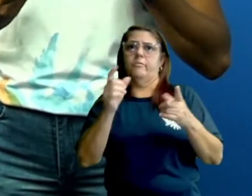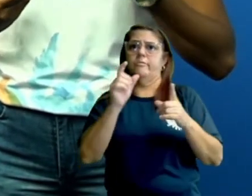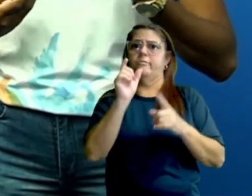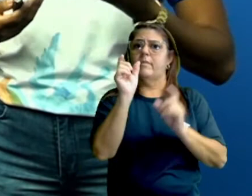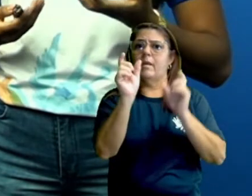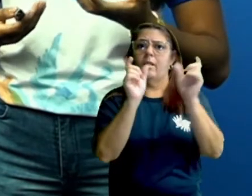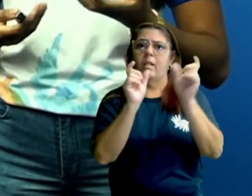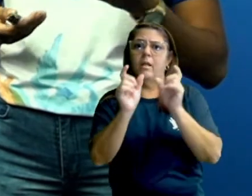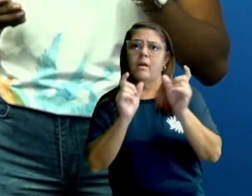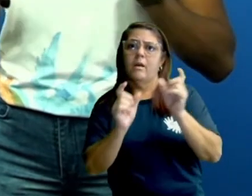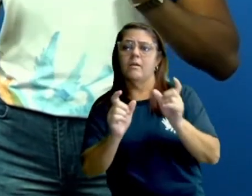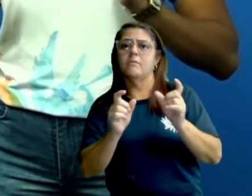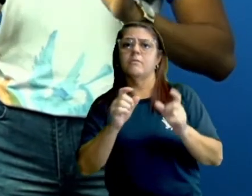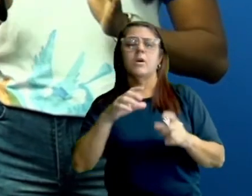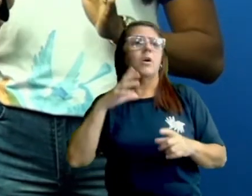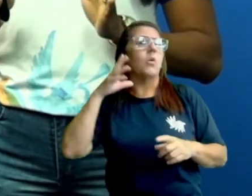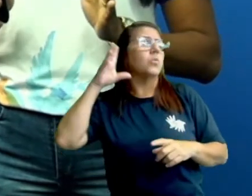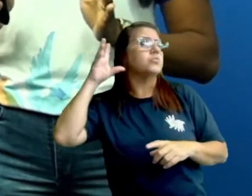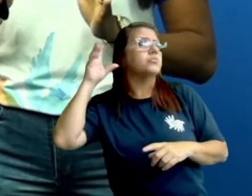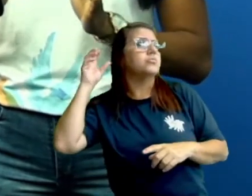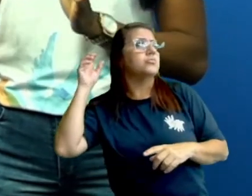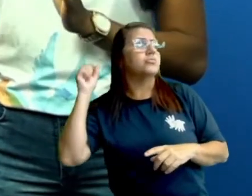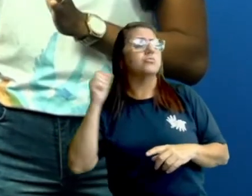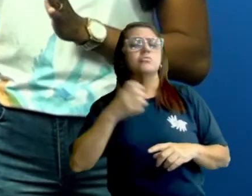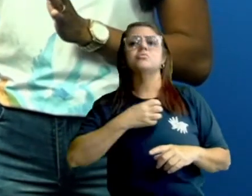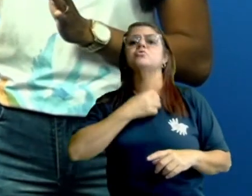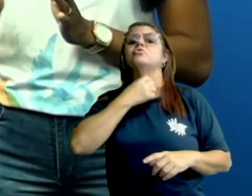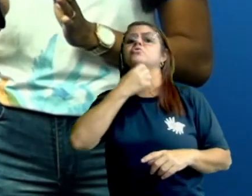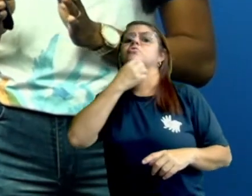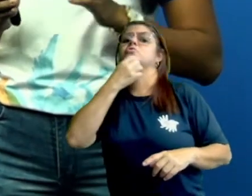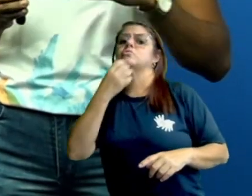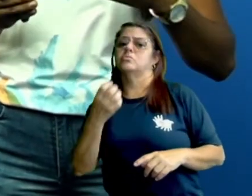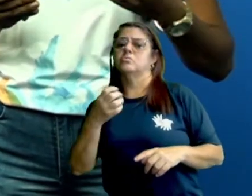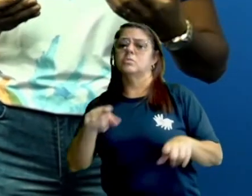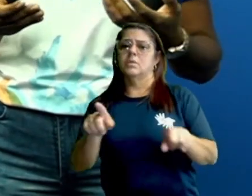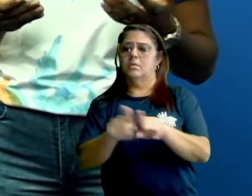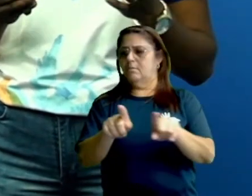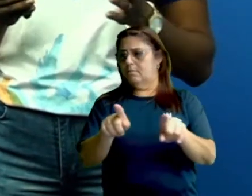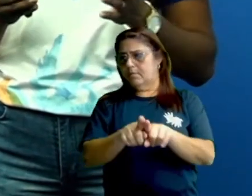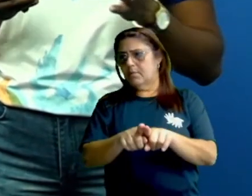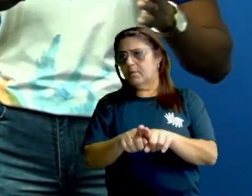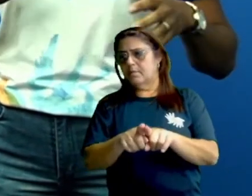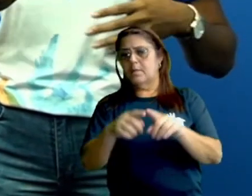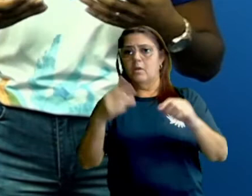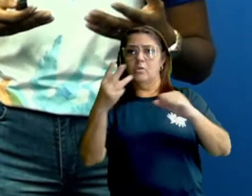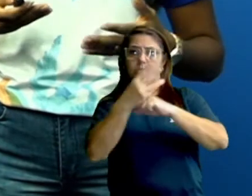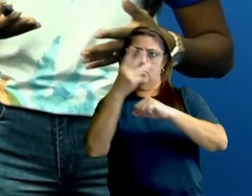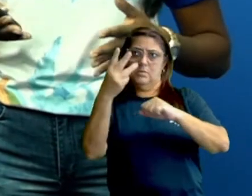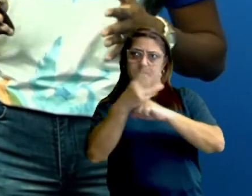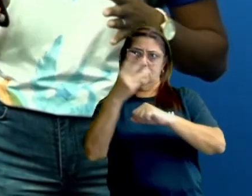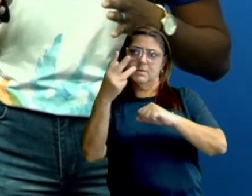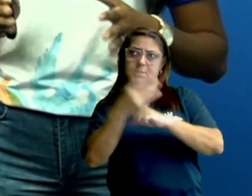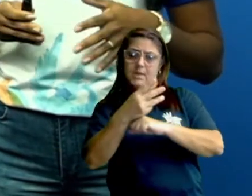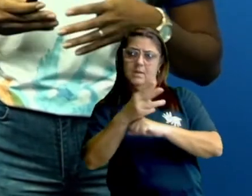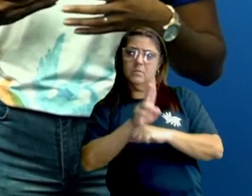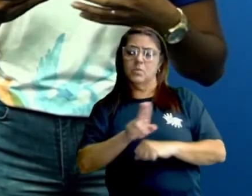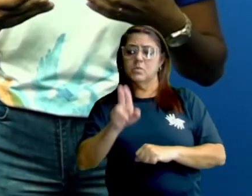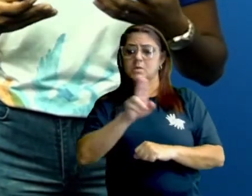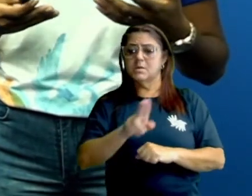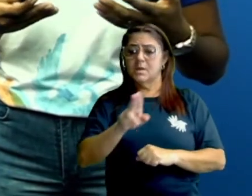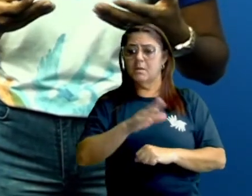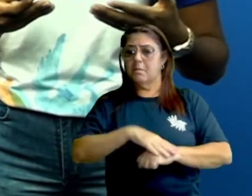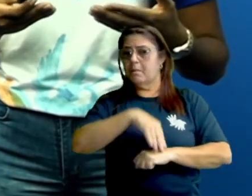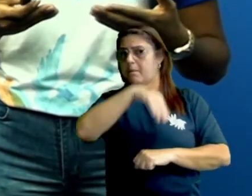o próprio áudio. Às vezes a gente usa muito isso aí, principalmente no WhatsApp, que nós estamos usando com